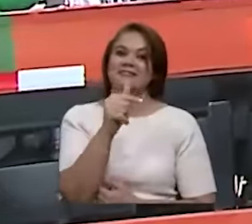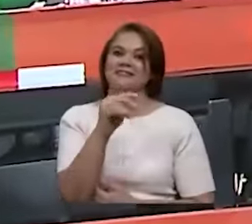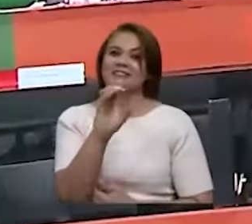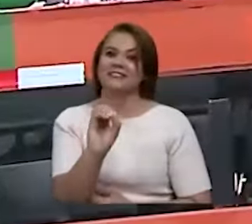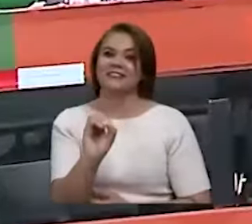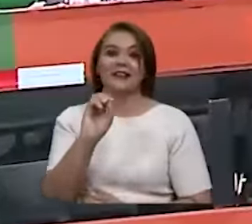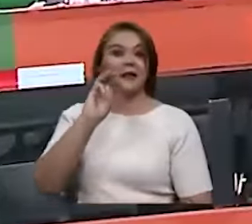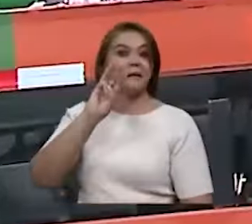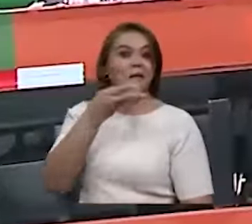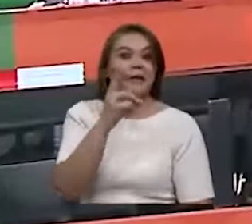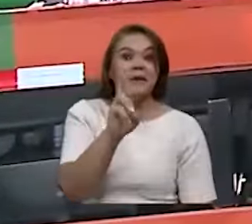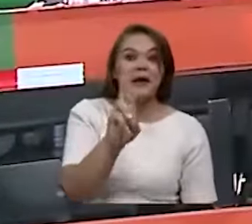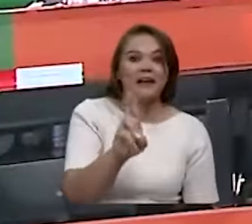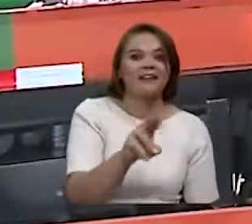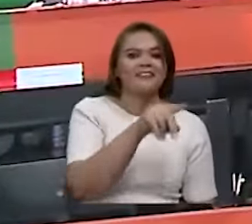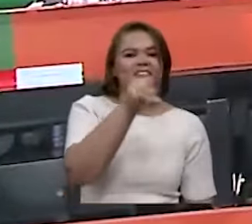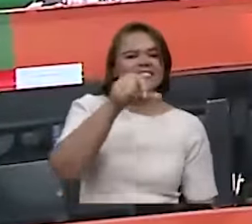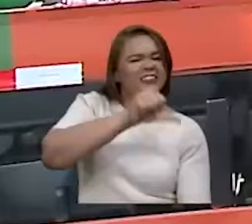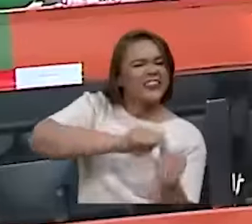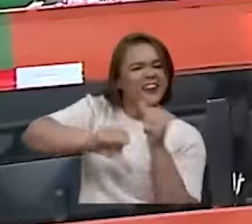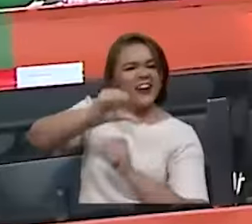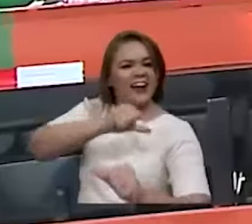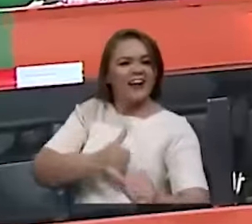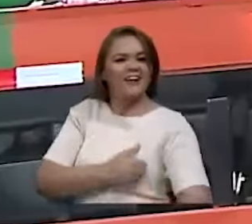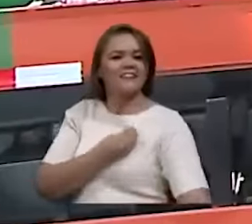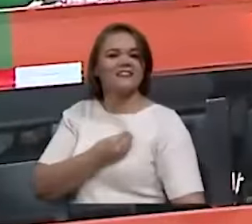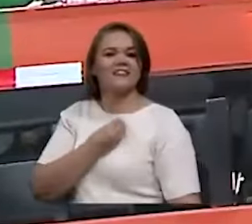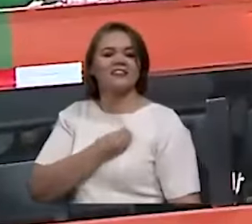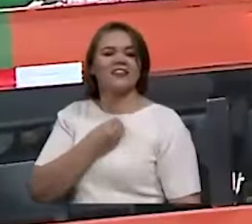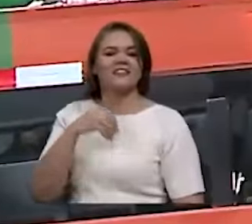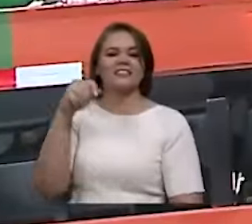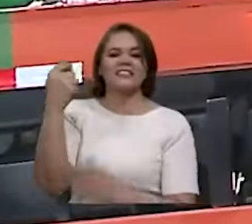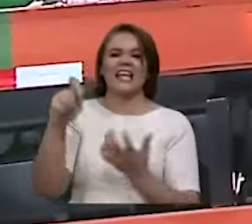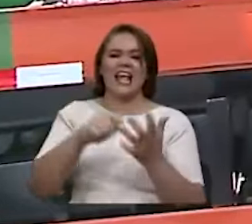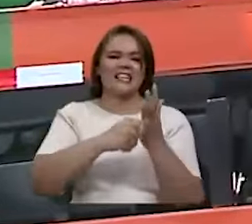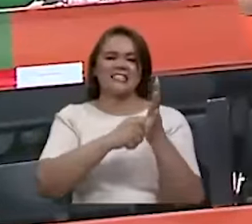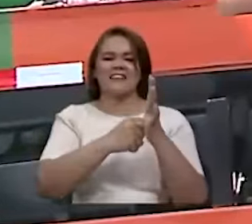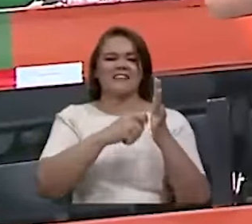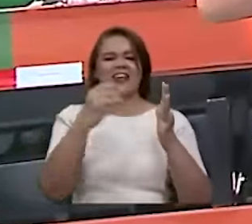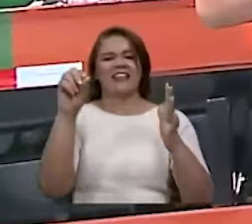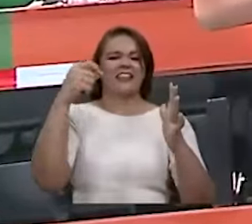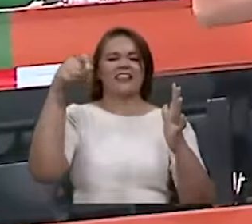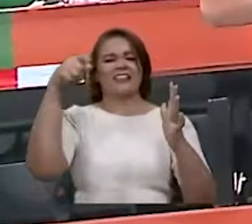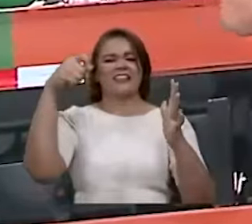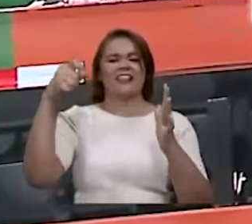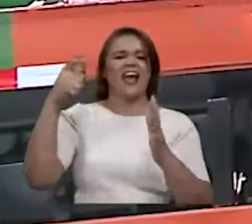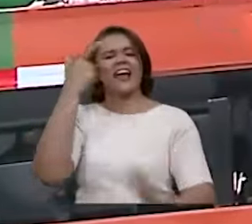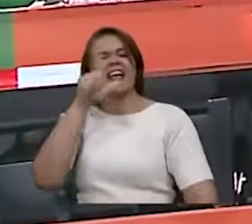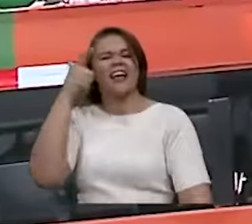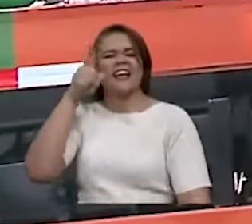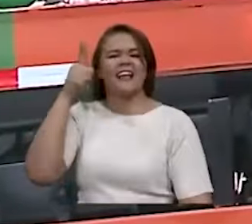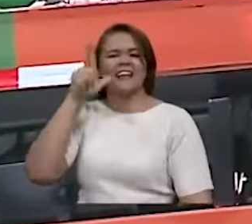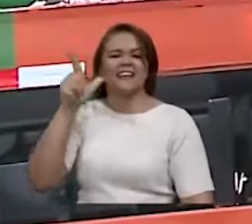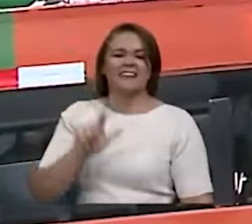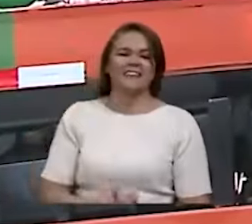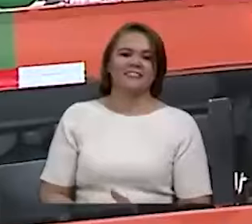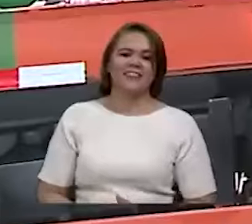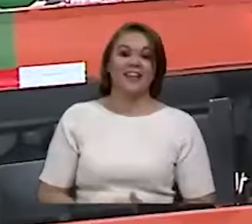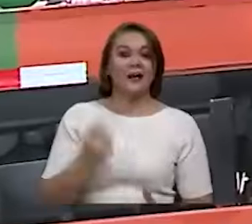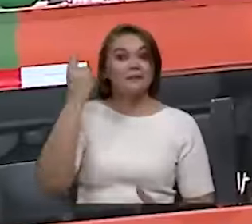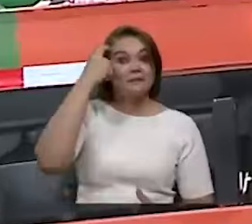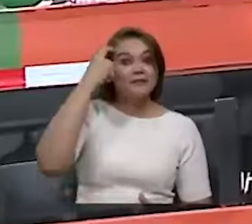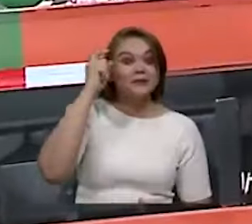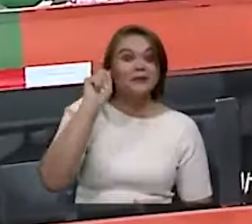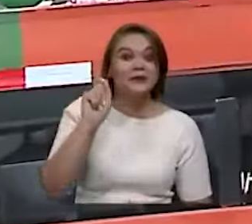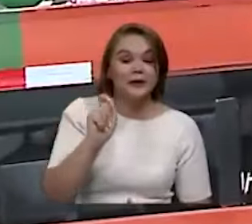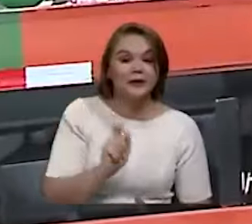que vai fazer você mudar a sua vida. Esse apartamento que você vai ficar balançando a chave assim. Aí, ganhei meu apartamento! E aí, pensando nisso, o que é que você vai